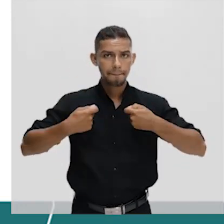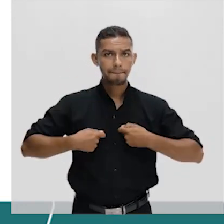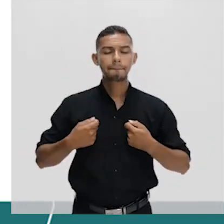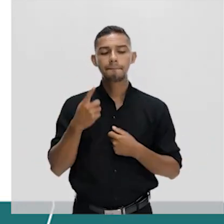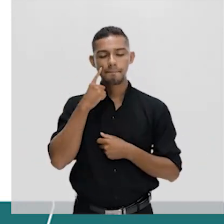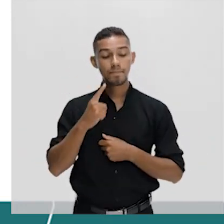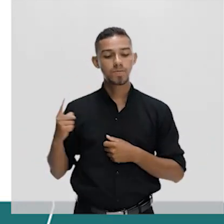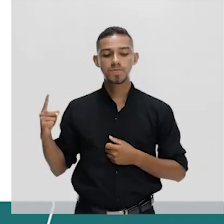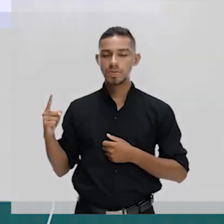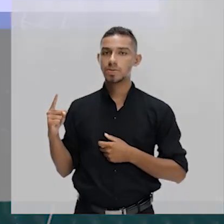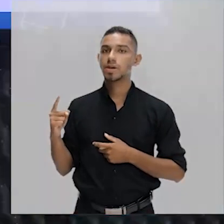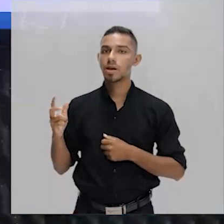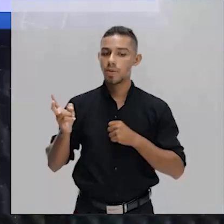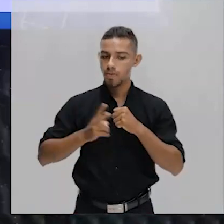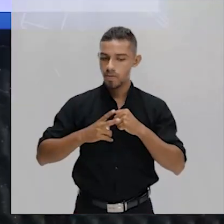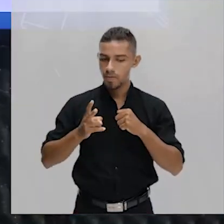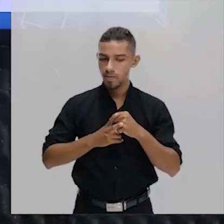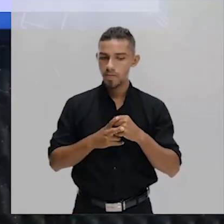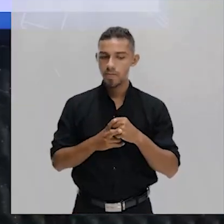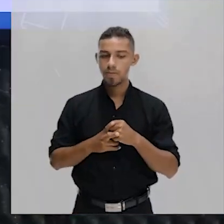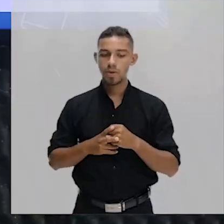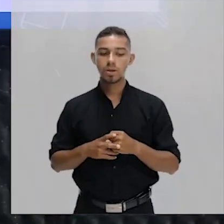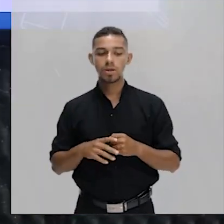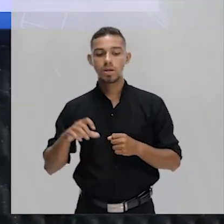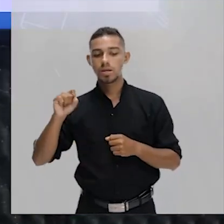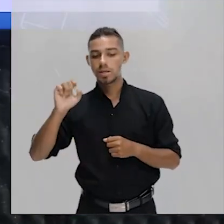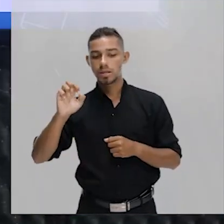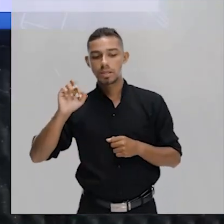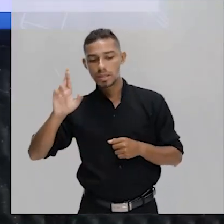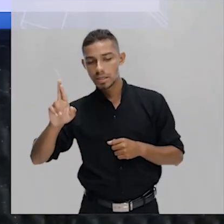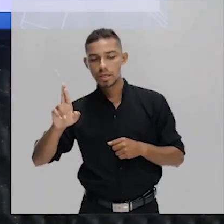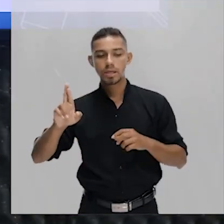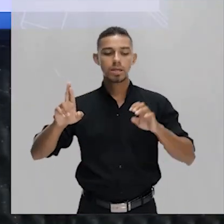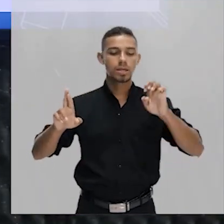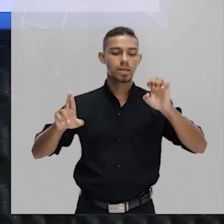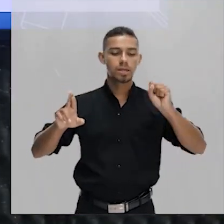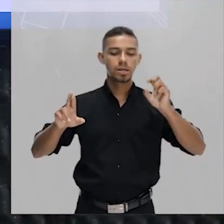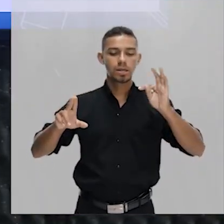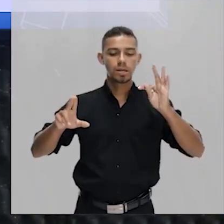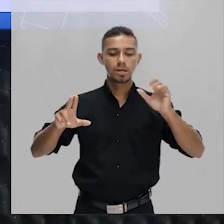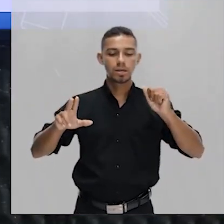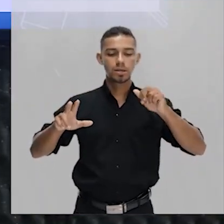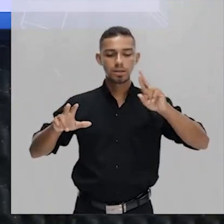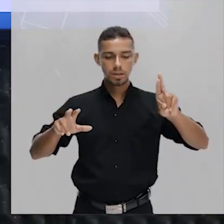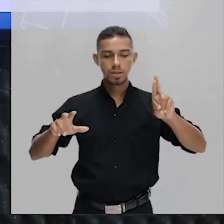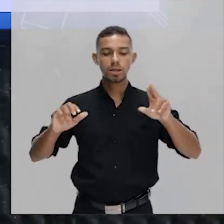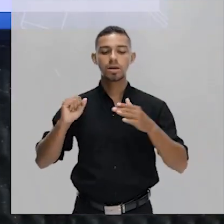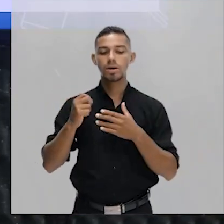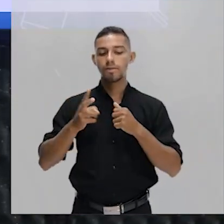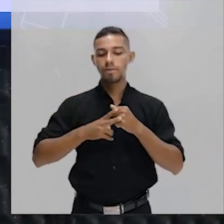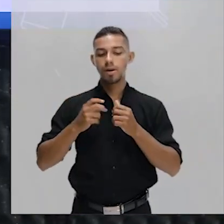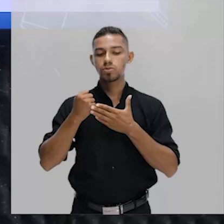precisar do quê? Vai precisar dos verbos ser e estar, que são os dois verbos auxiliares. Então, sempre quando vocês tiverem o